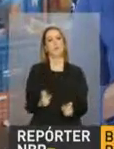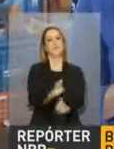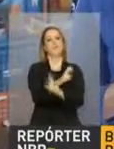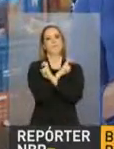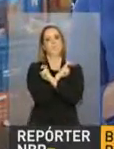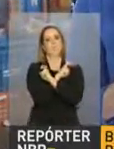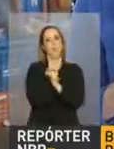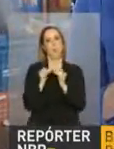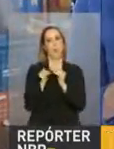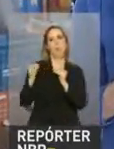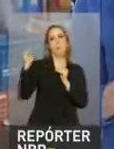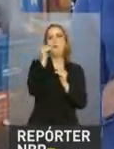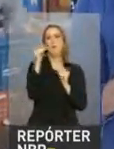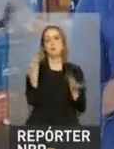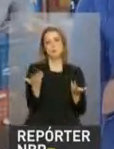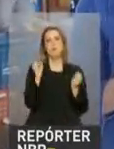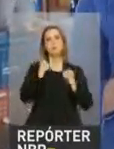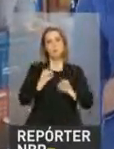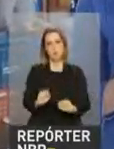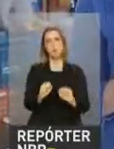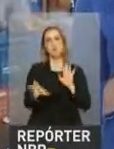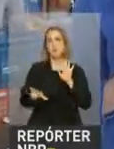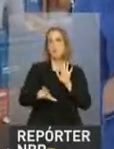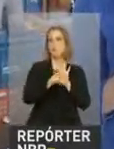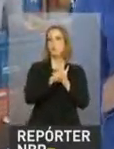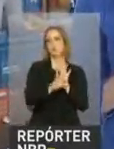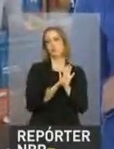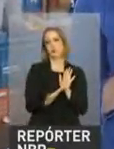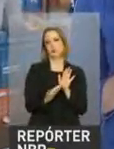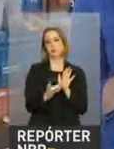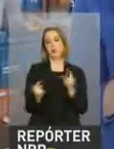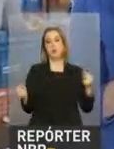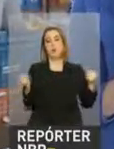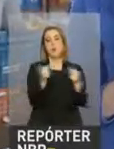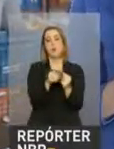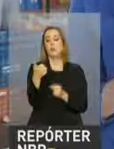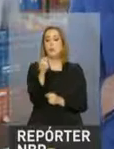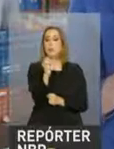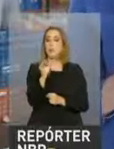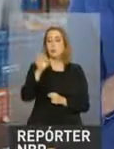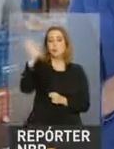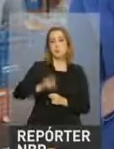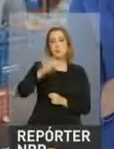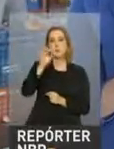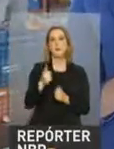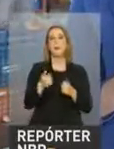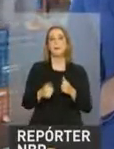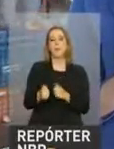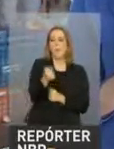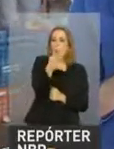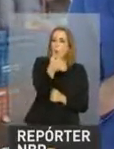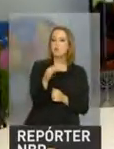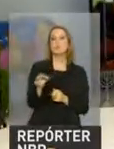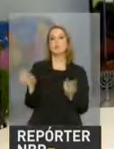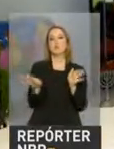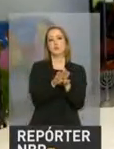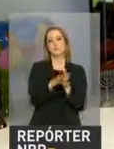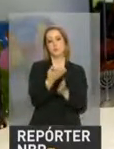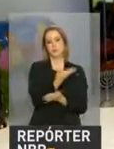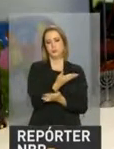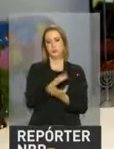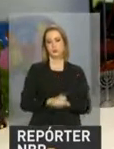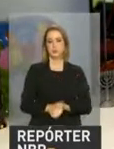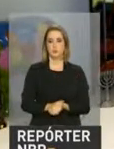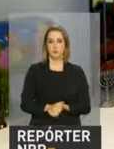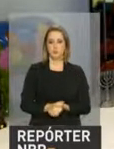máxima de agrotóxicos permitidas pela lei ea meta de 100% está perto de ser atingida a gente